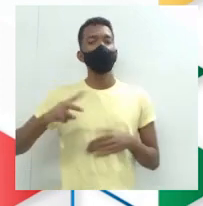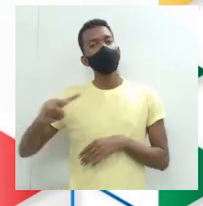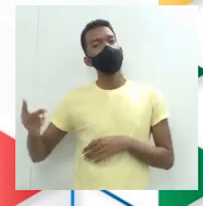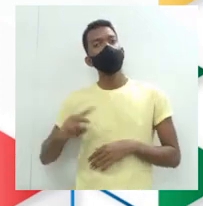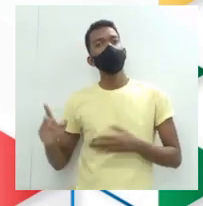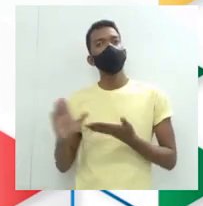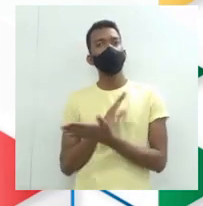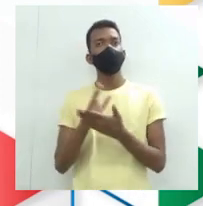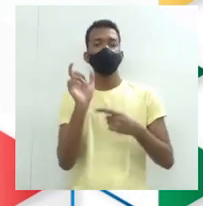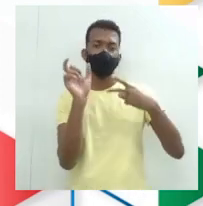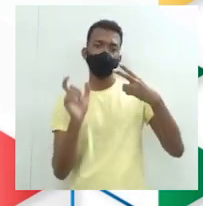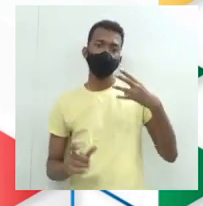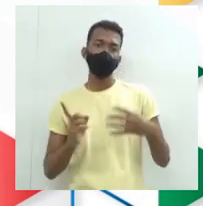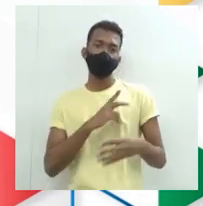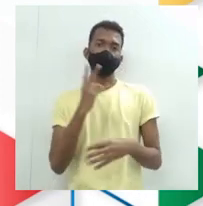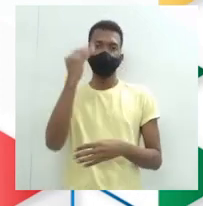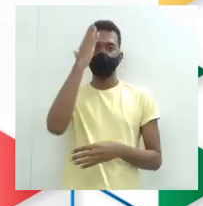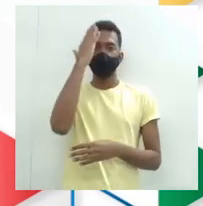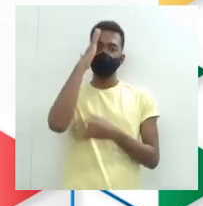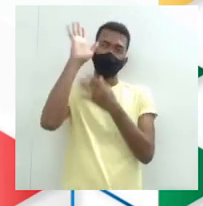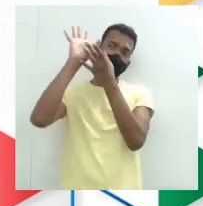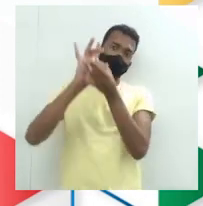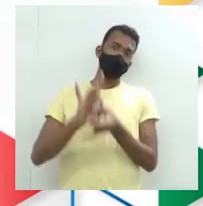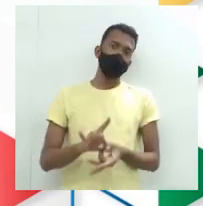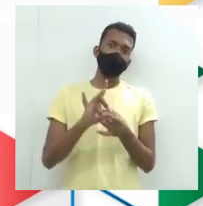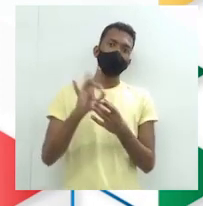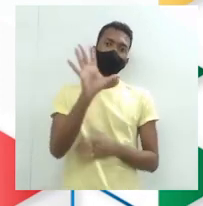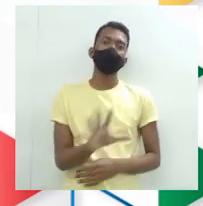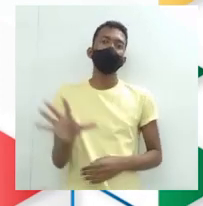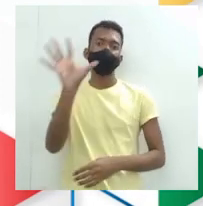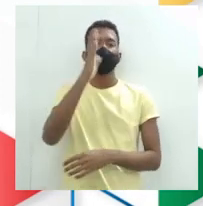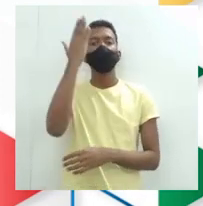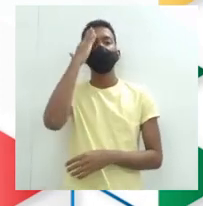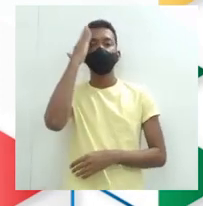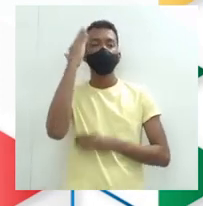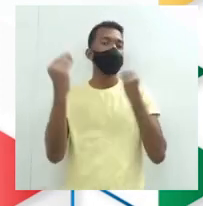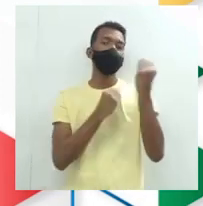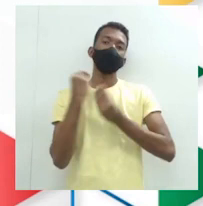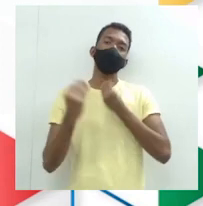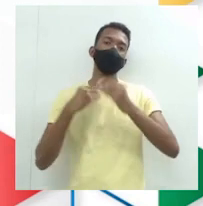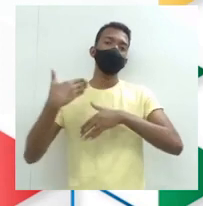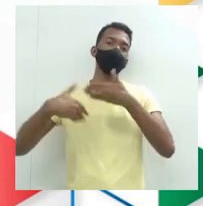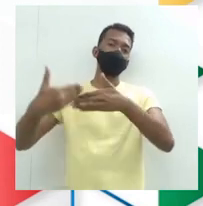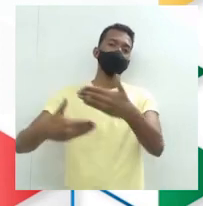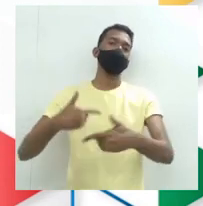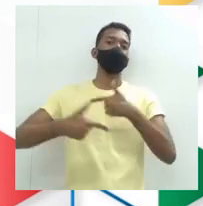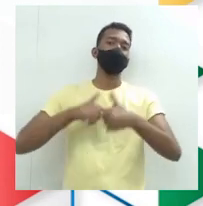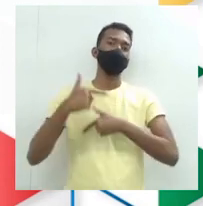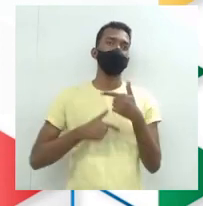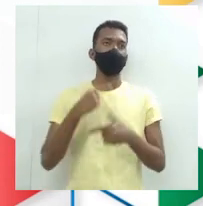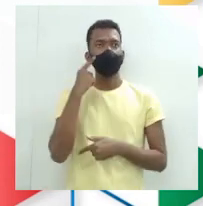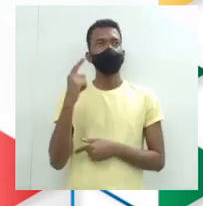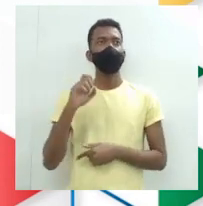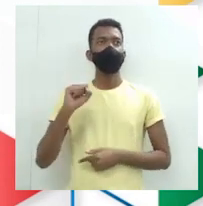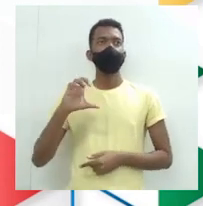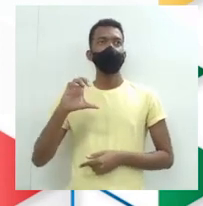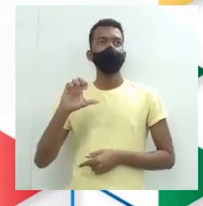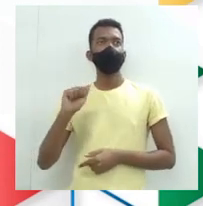algumas palavras para a gente pegar o sentido geral e entender como é que funciona. Então a gente tem aí, ó,